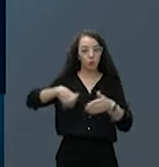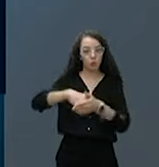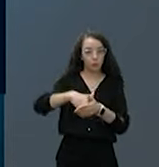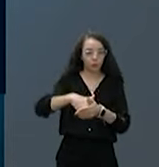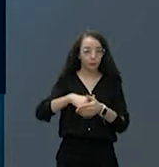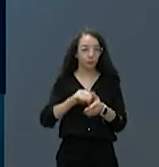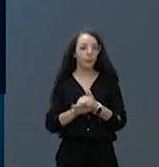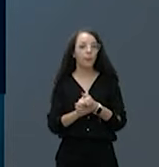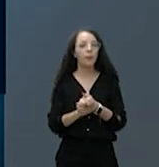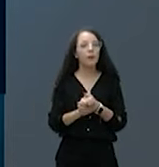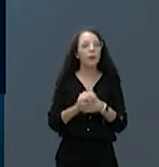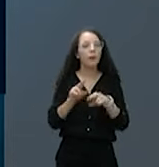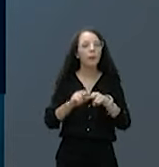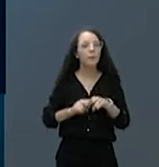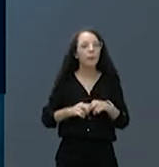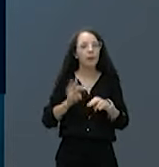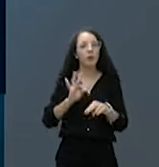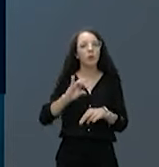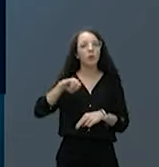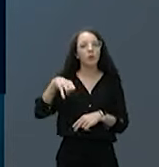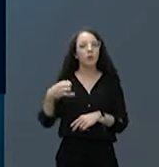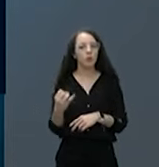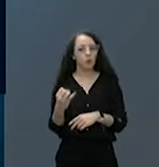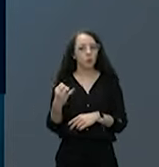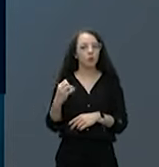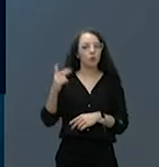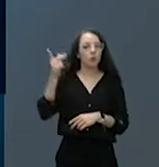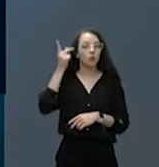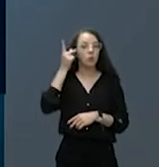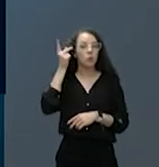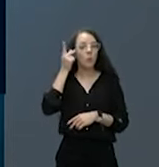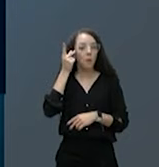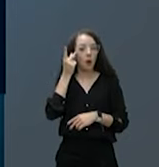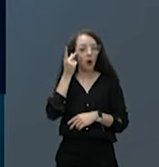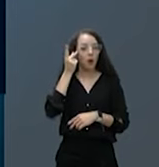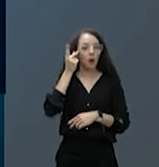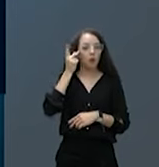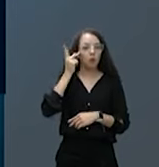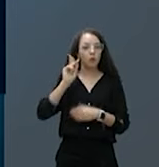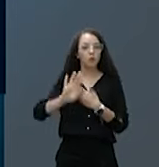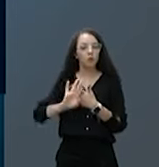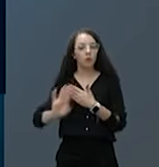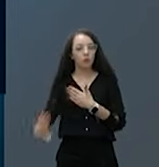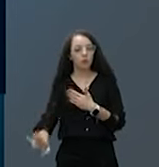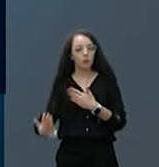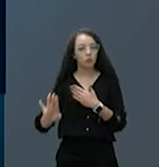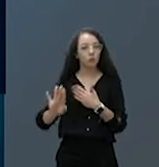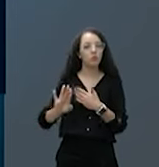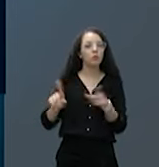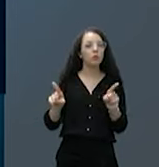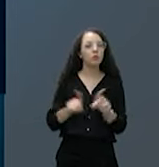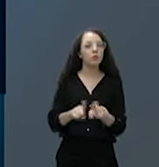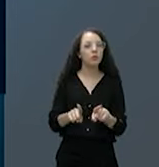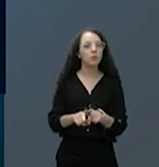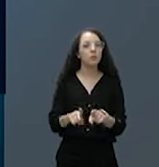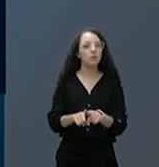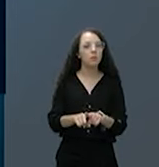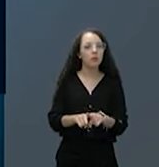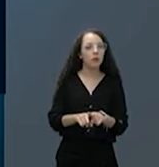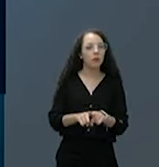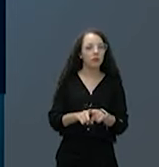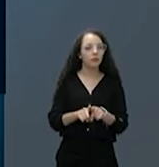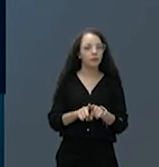Paulo afastou as preliminares alegadas, afastou a prescrição suscitada.